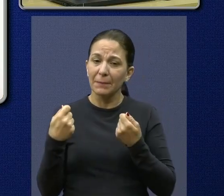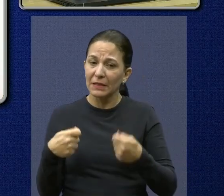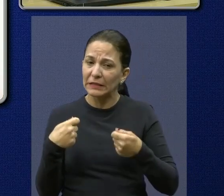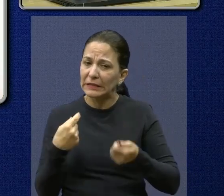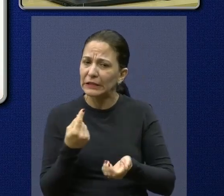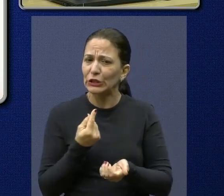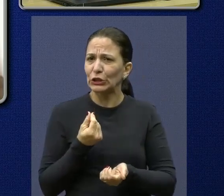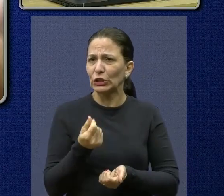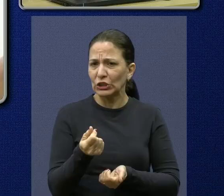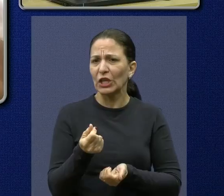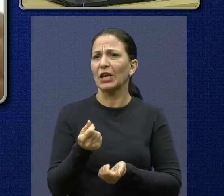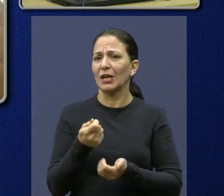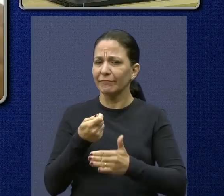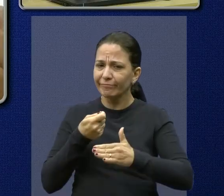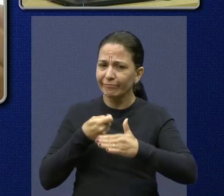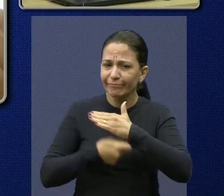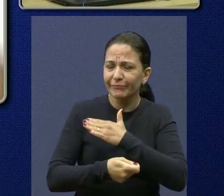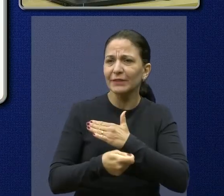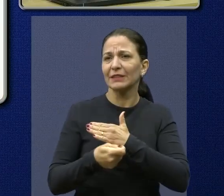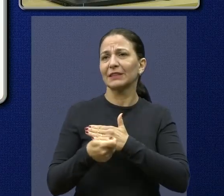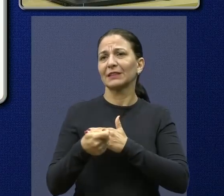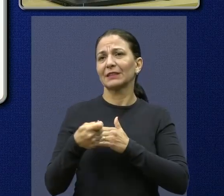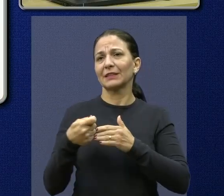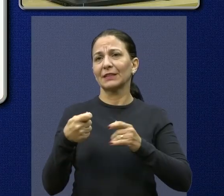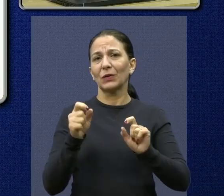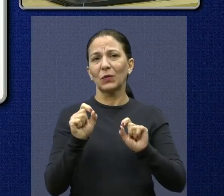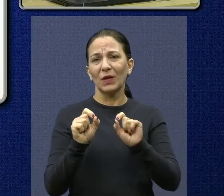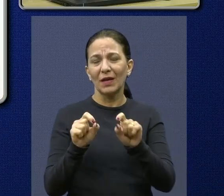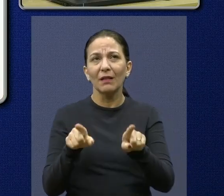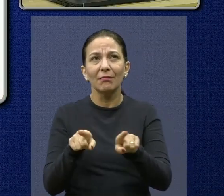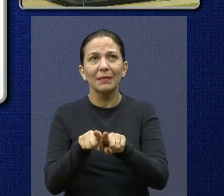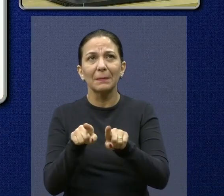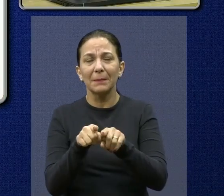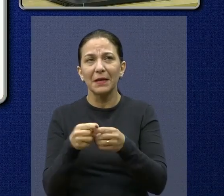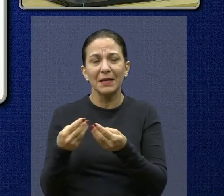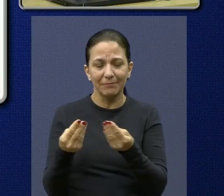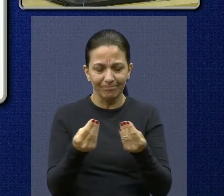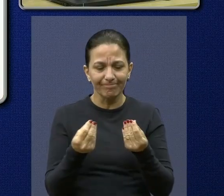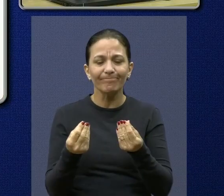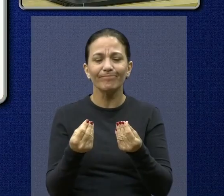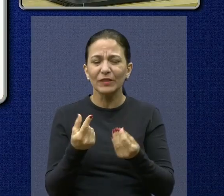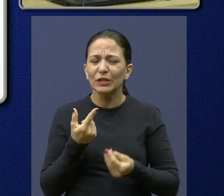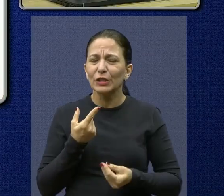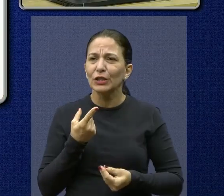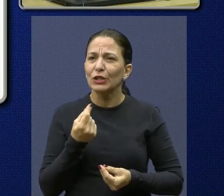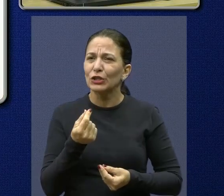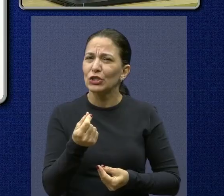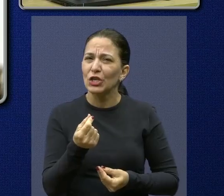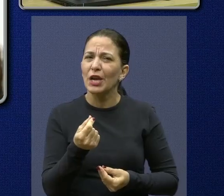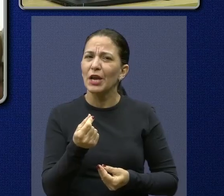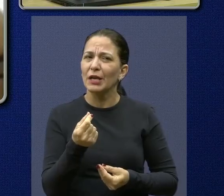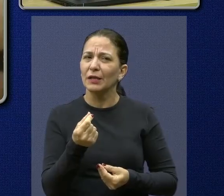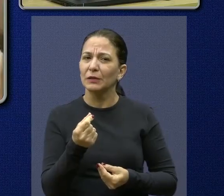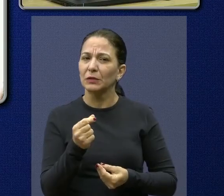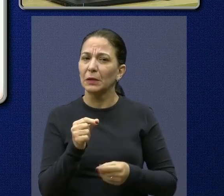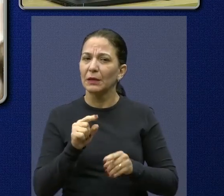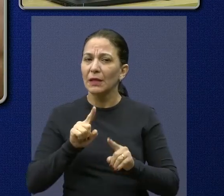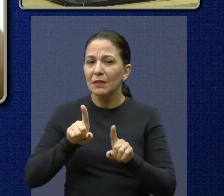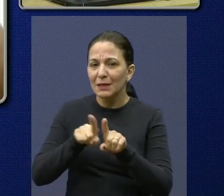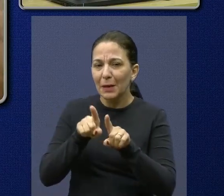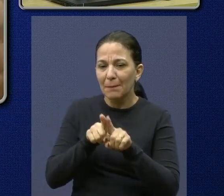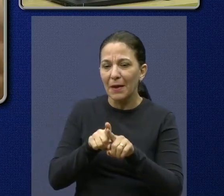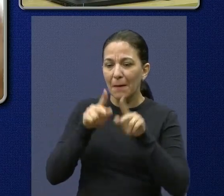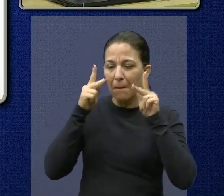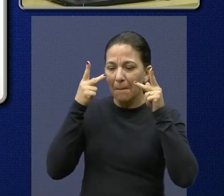para isso, capital, não só capital, né, de dinheiro, mais o capital humano para a gente distribuir